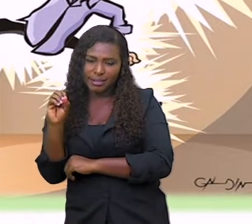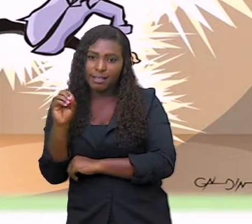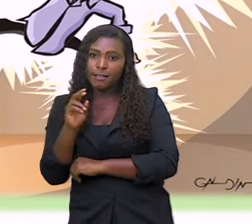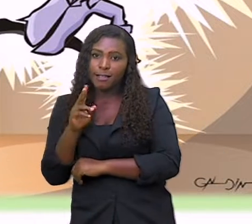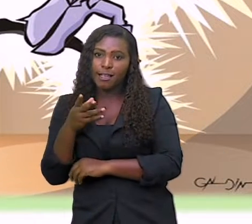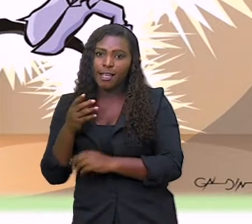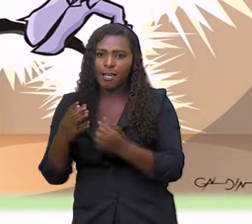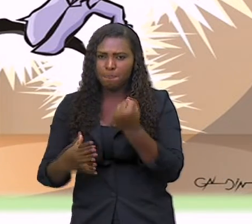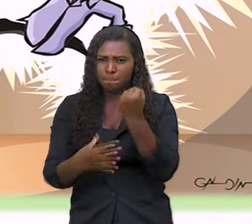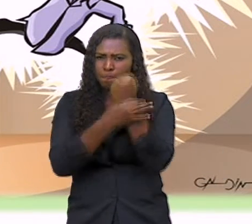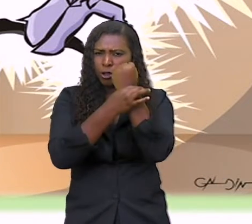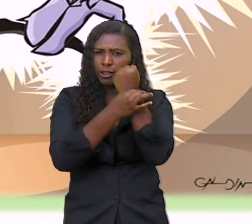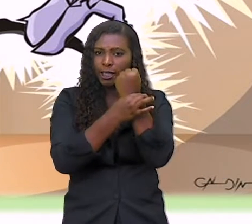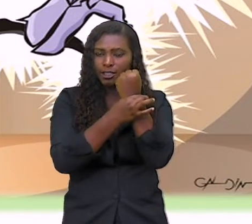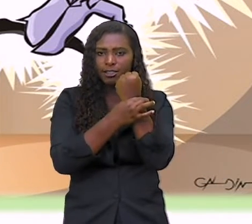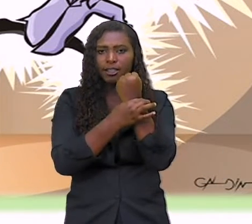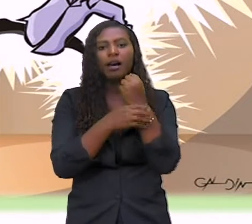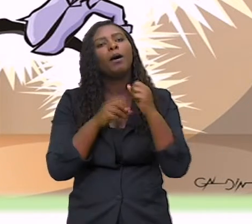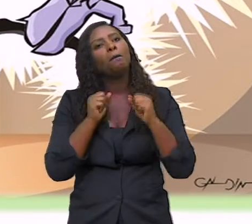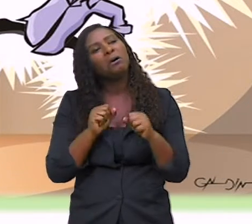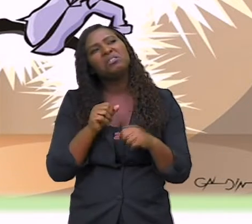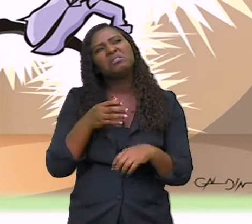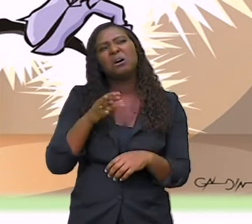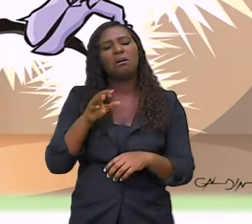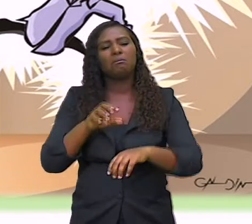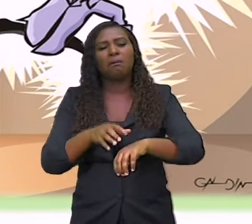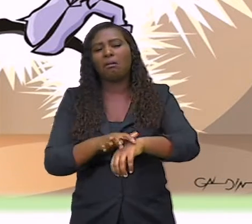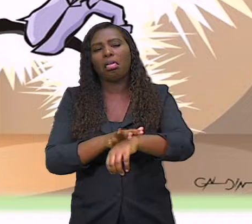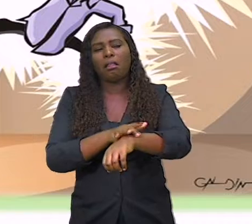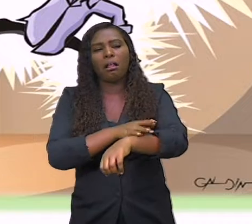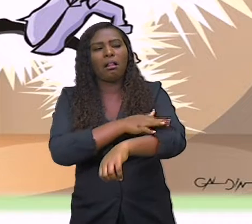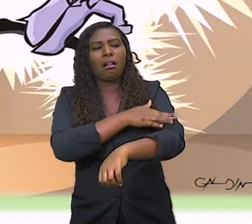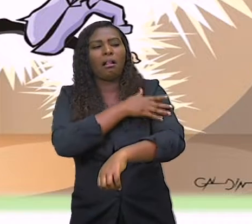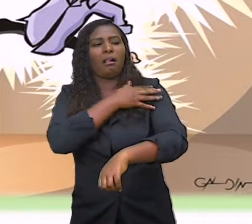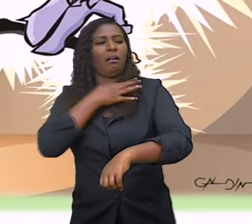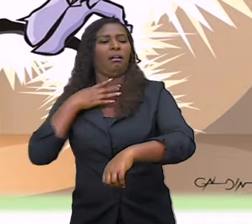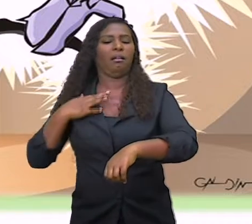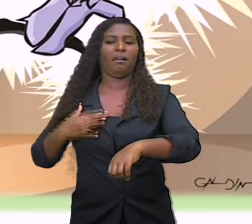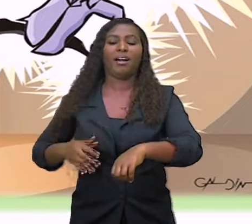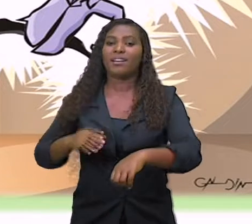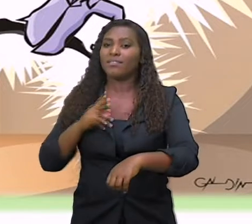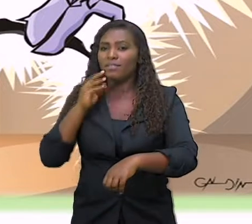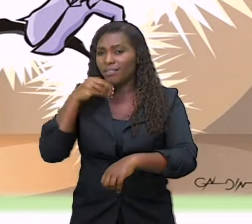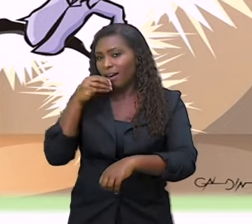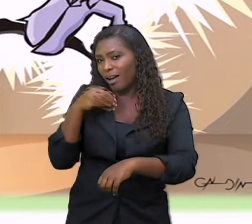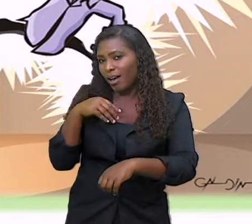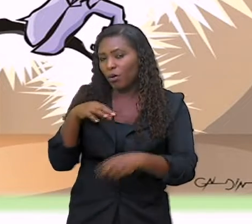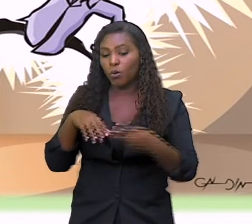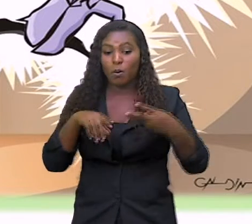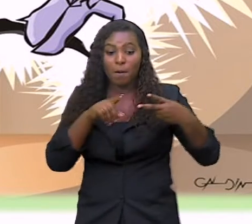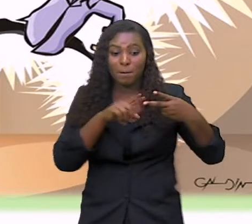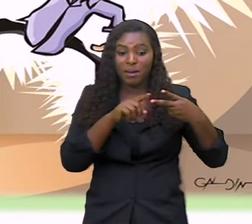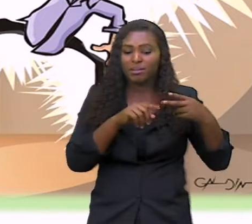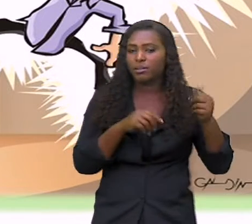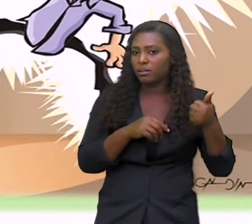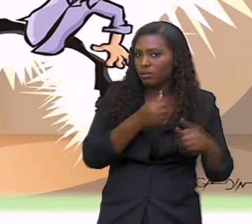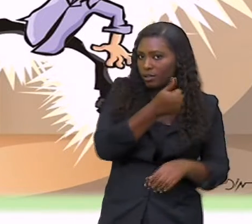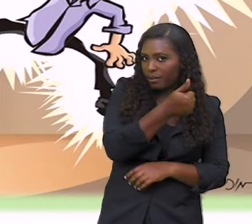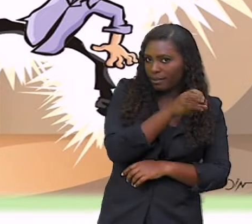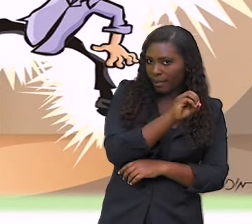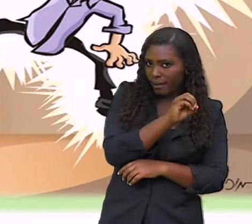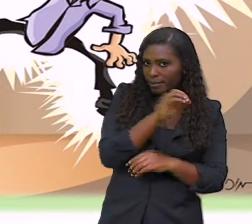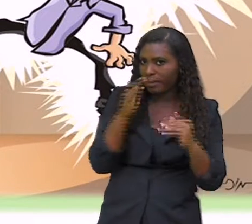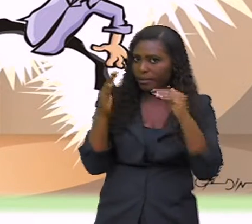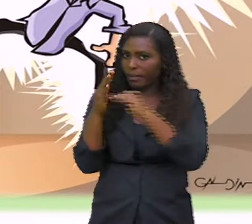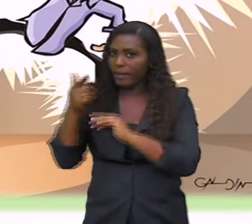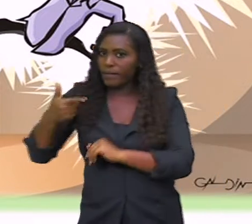formigamento. Já uma corrente elétrica entre 10 e 20 podem causar uma sensação